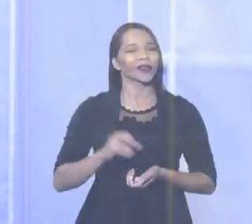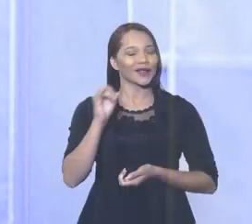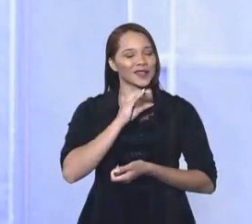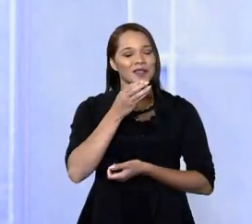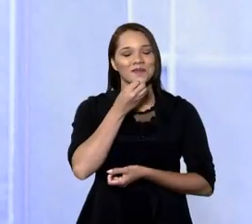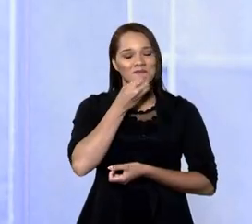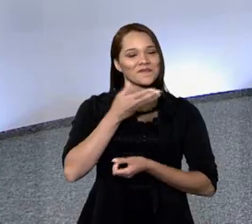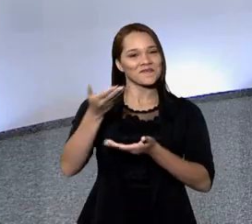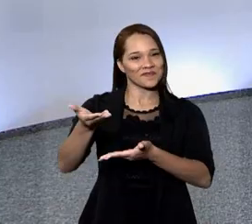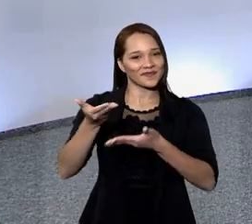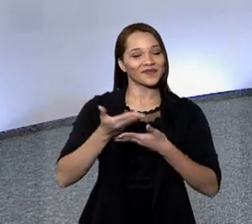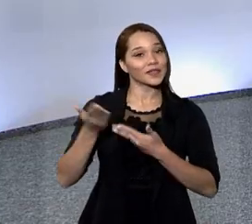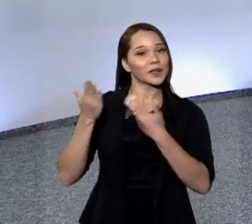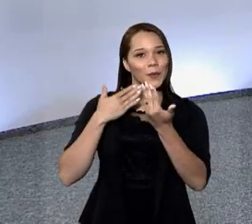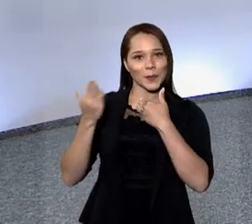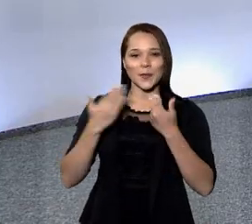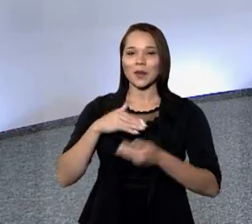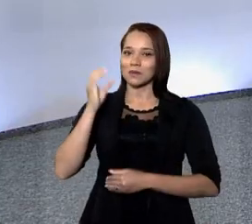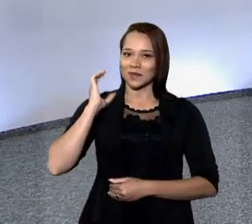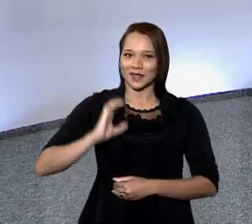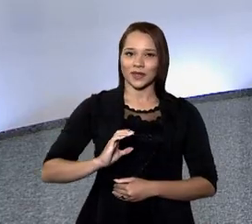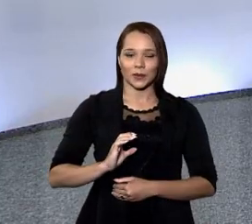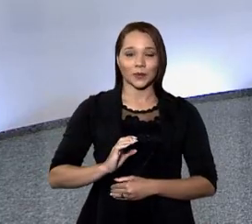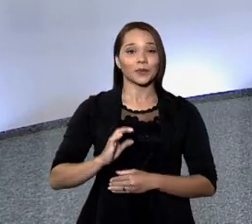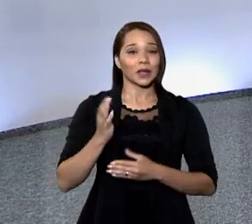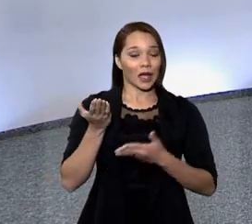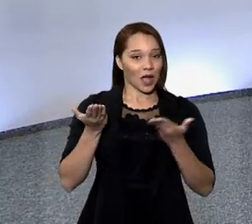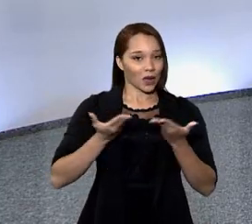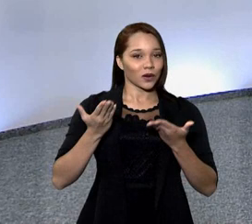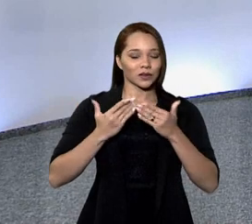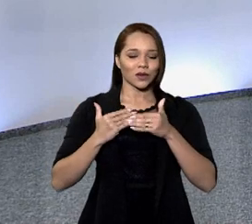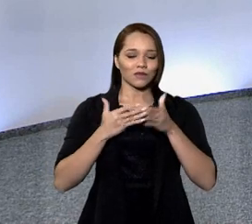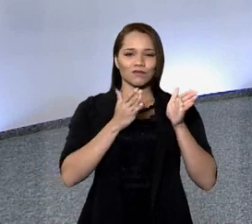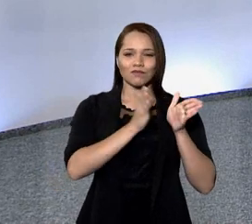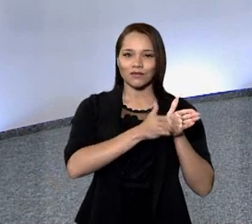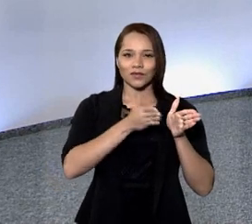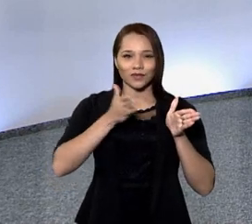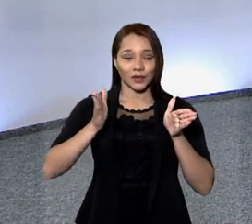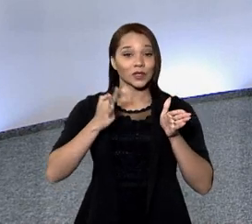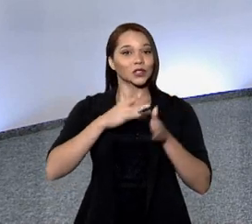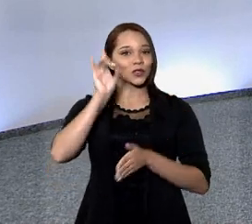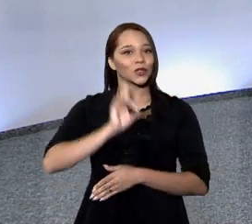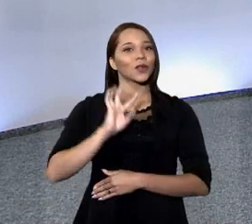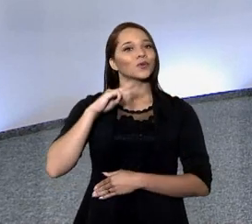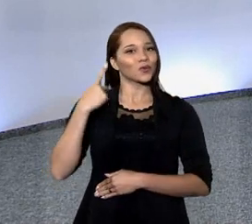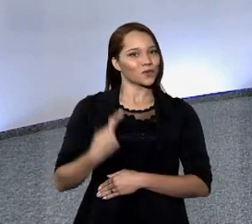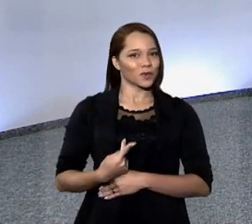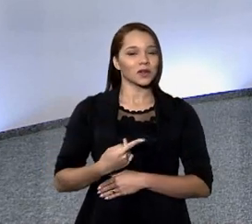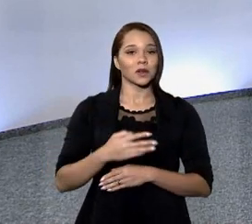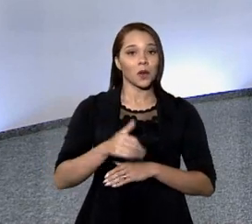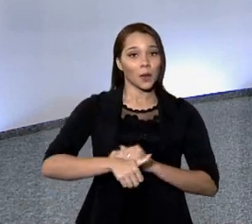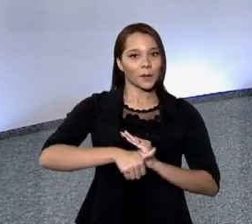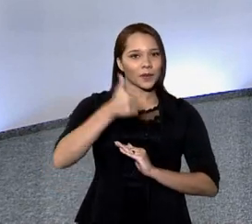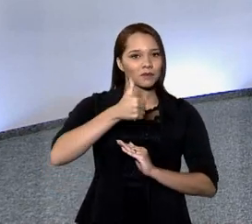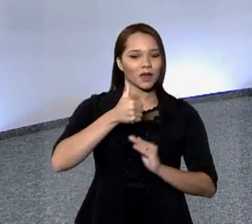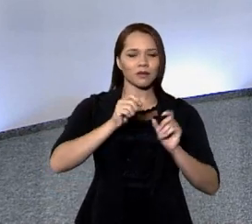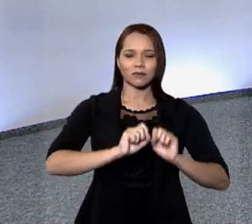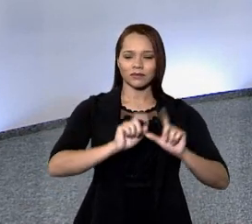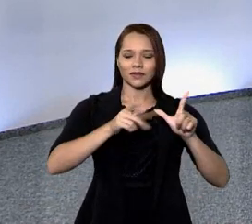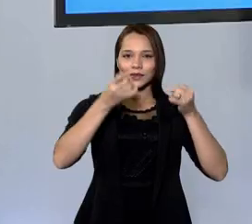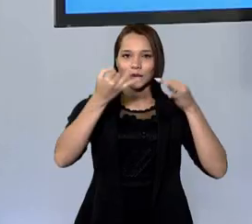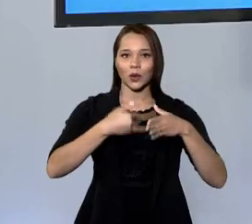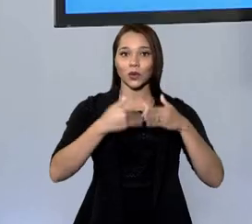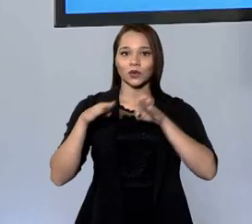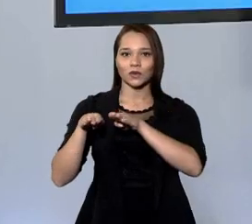seja bem-vindo ao papo cidadão neste mês você está acompanhando uma série sobre direitos humanos no primeiro episódio falando sobre igualdade